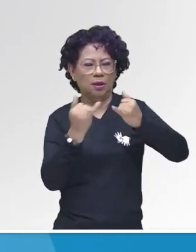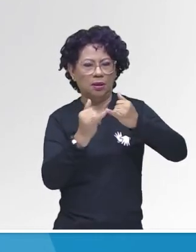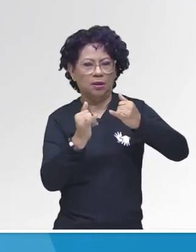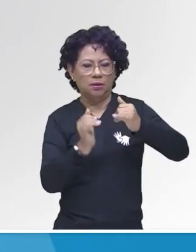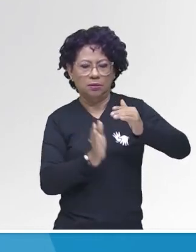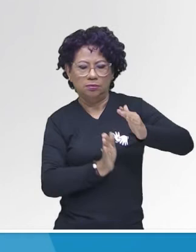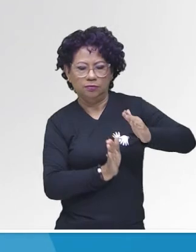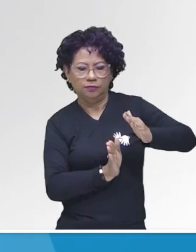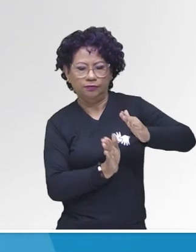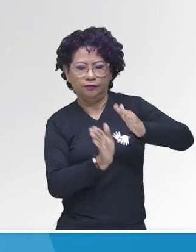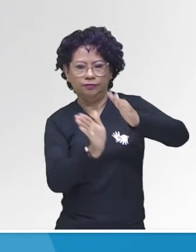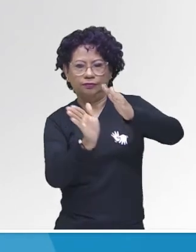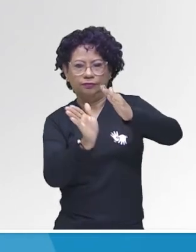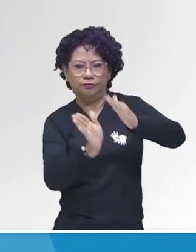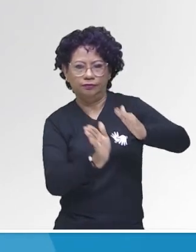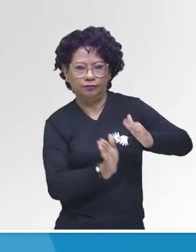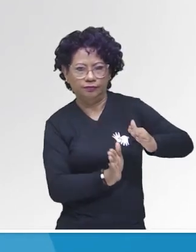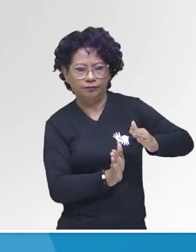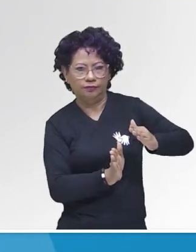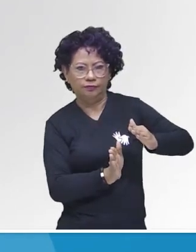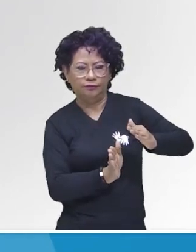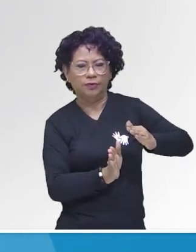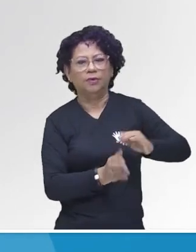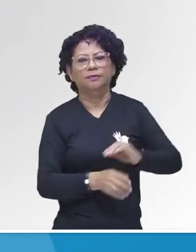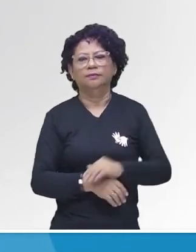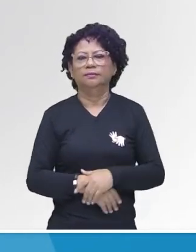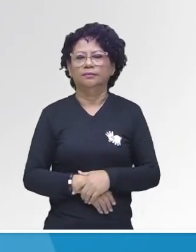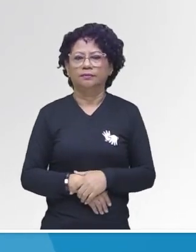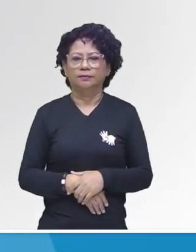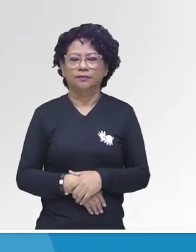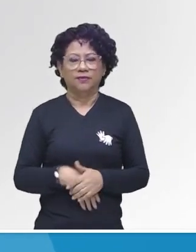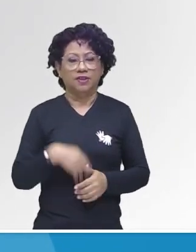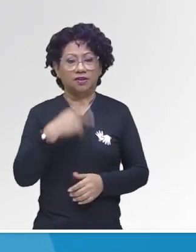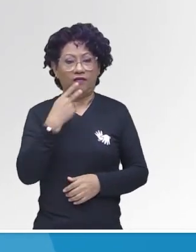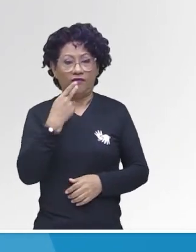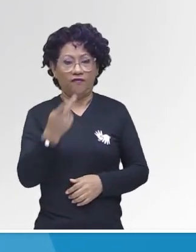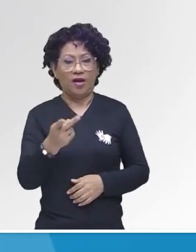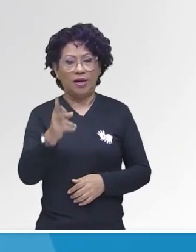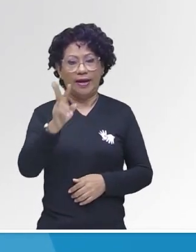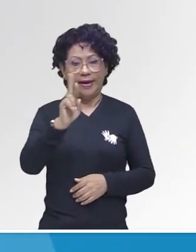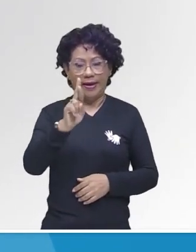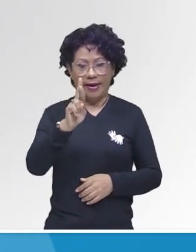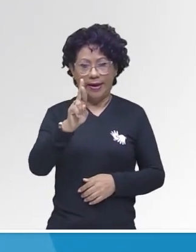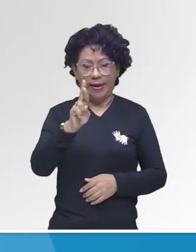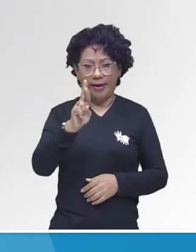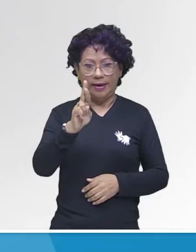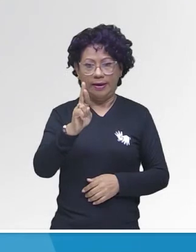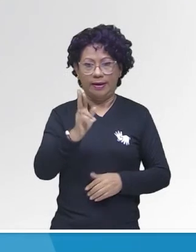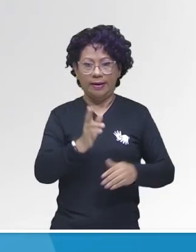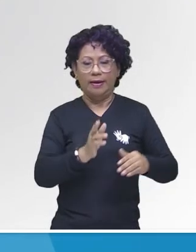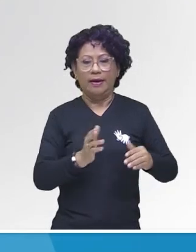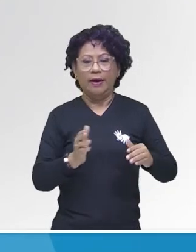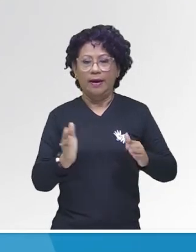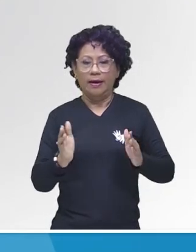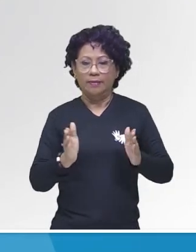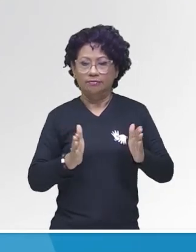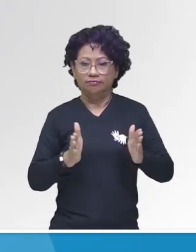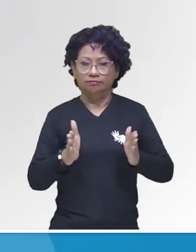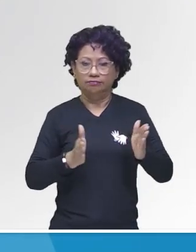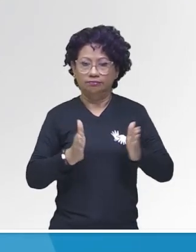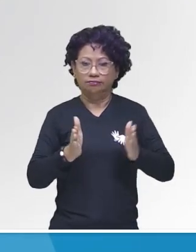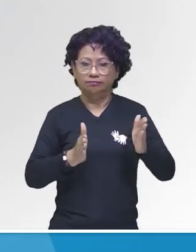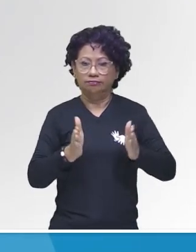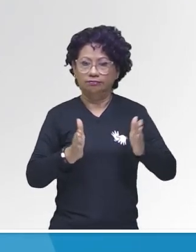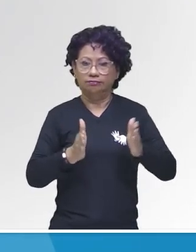cruzam, tá? Então, a gente diz que R vai ser paralelo a S, tá? Quando a